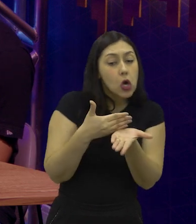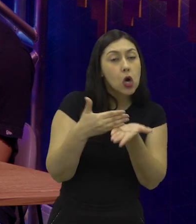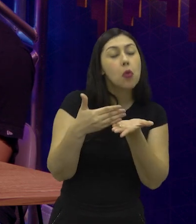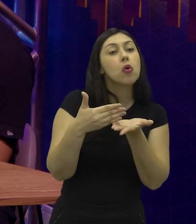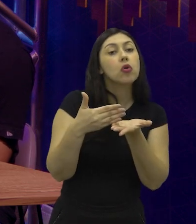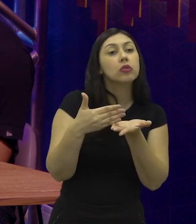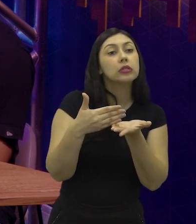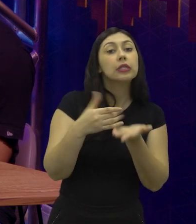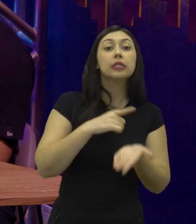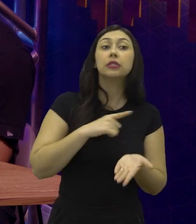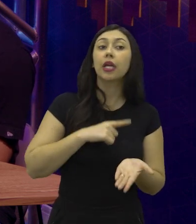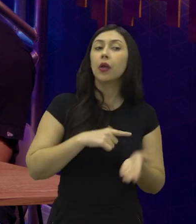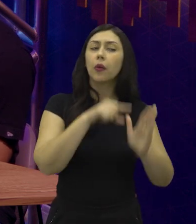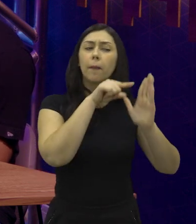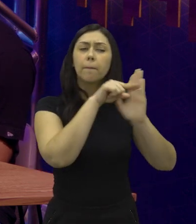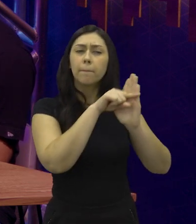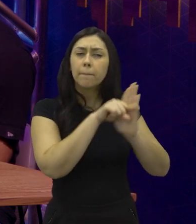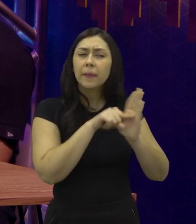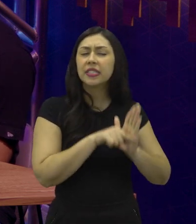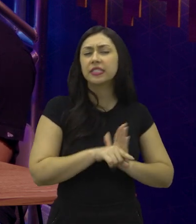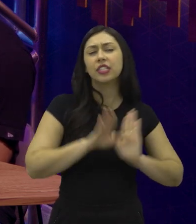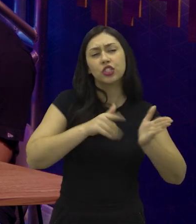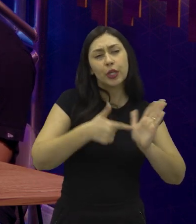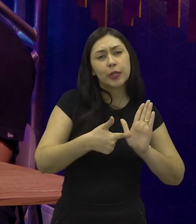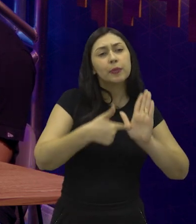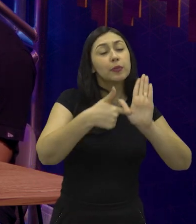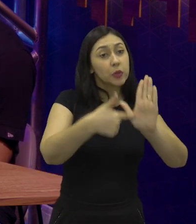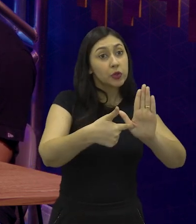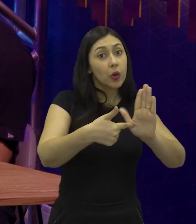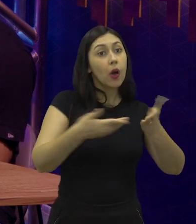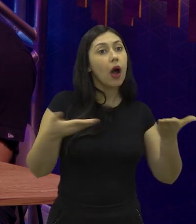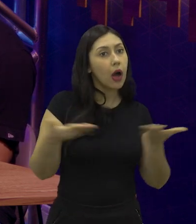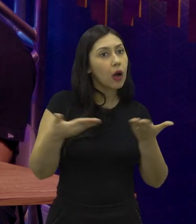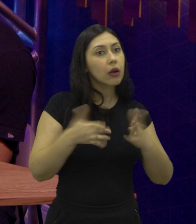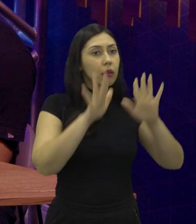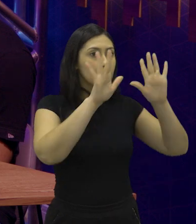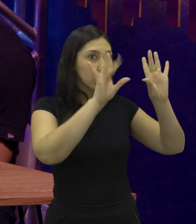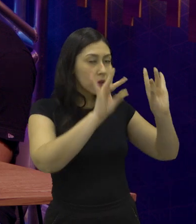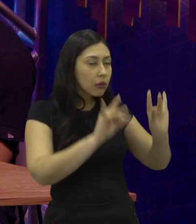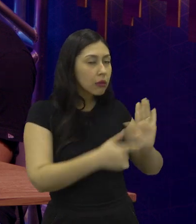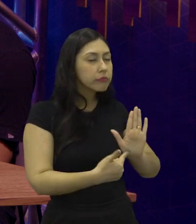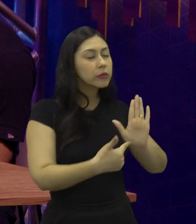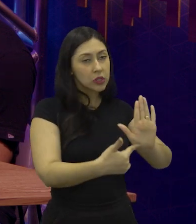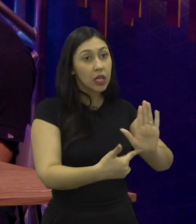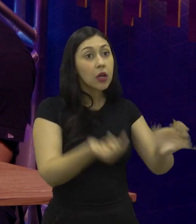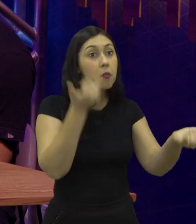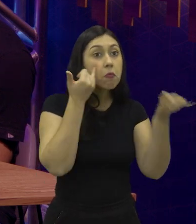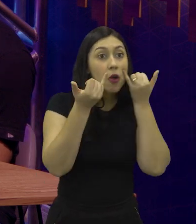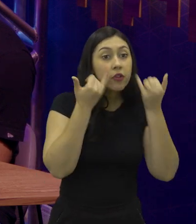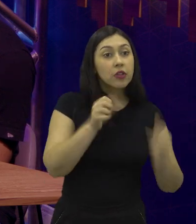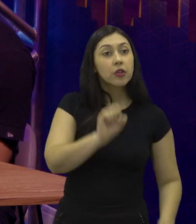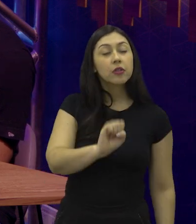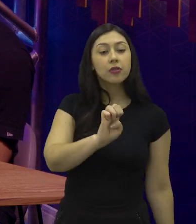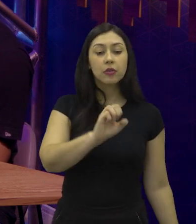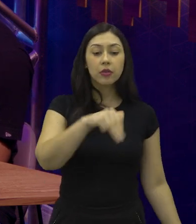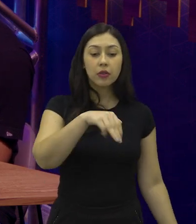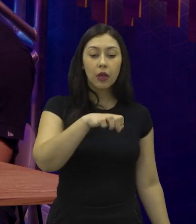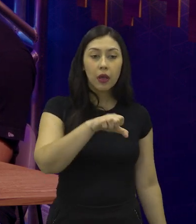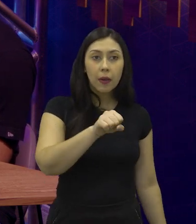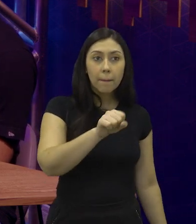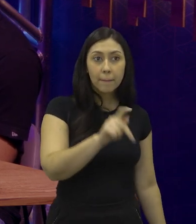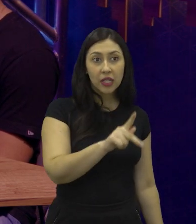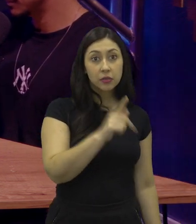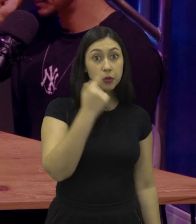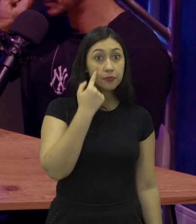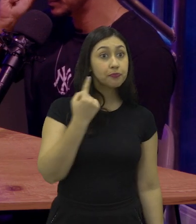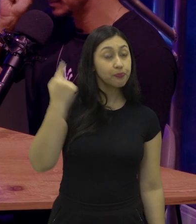tem um estudo que a gente até citou no começo do programa, vou trazer aqui para vocês de novo, que é um dado do CEMESP, né? Que diz